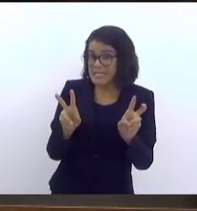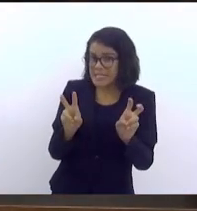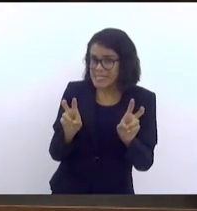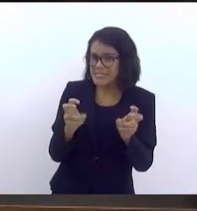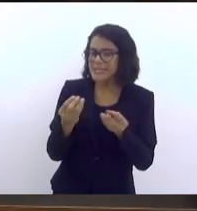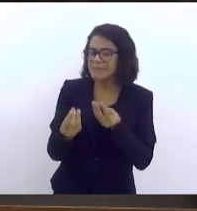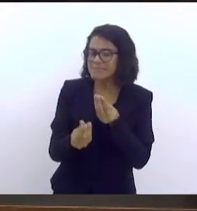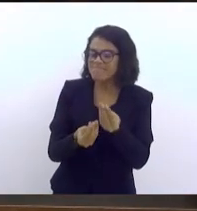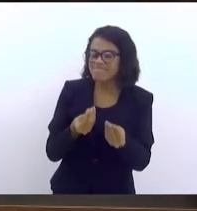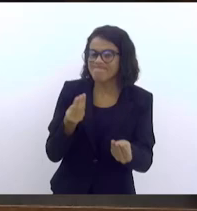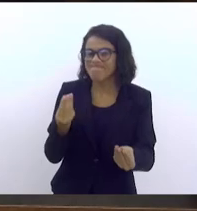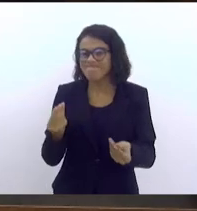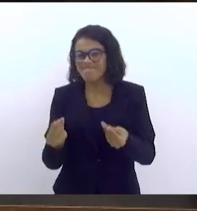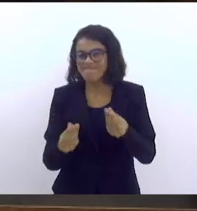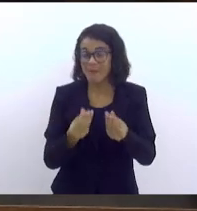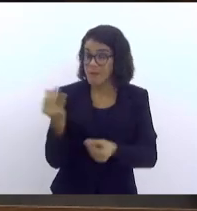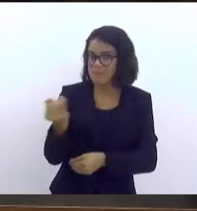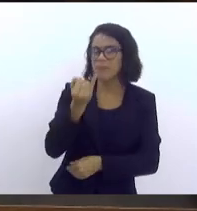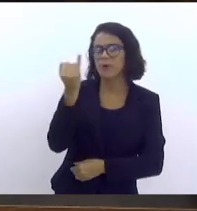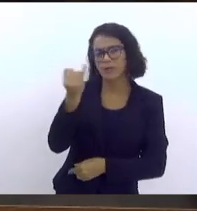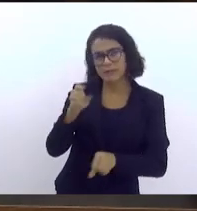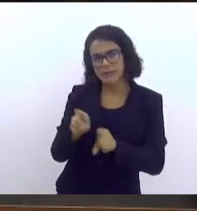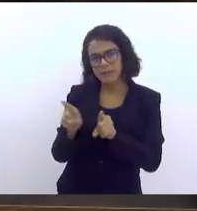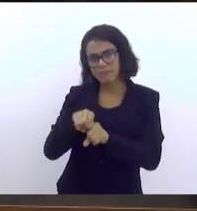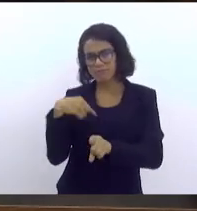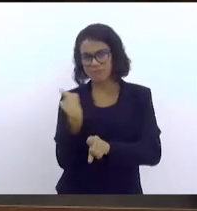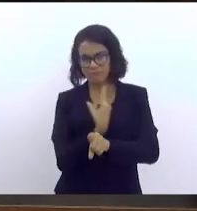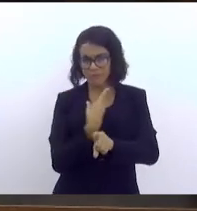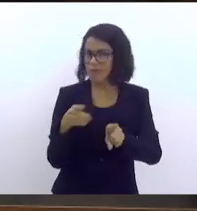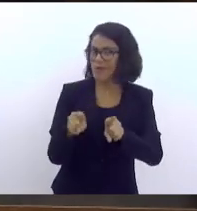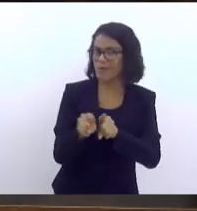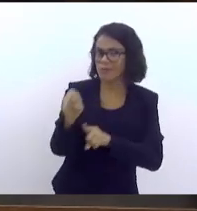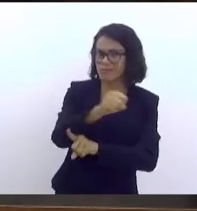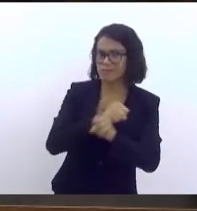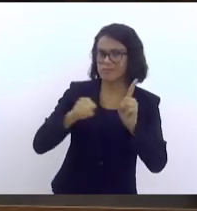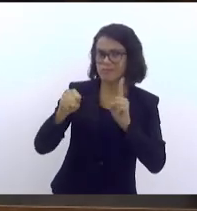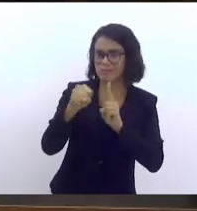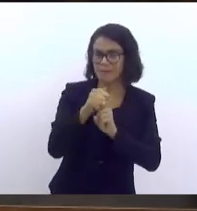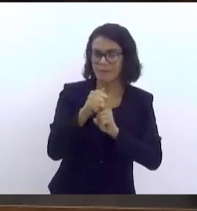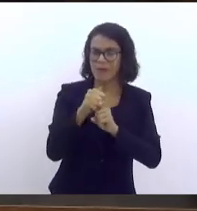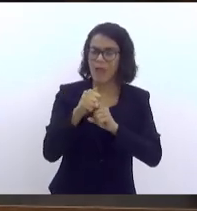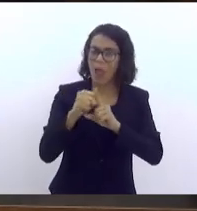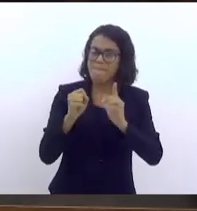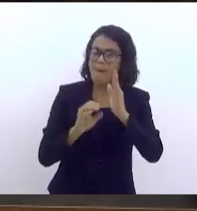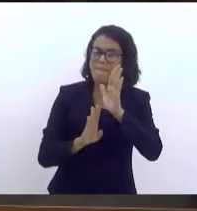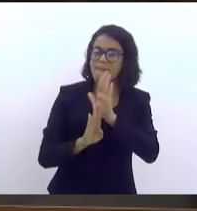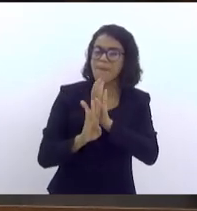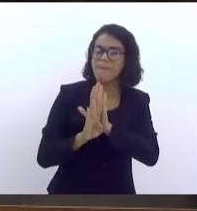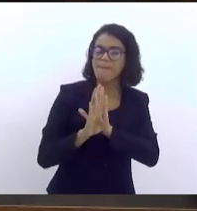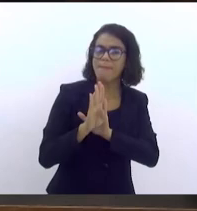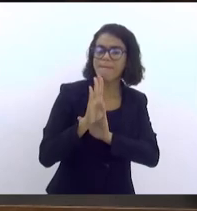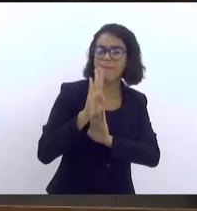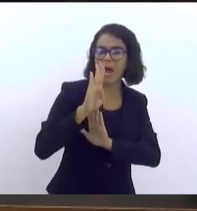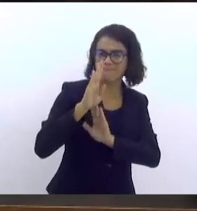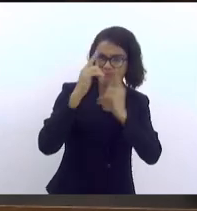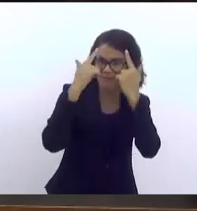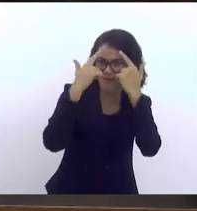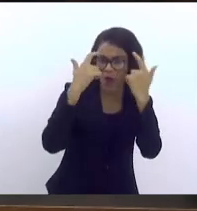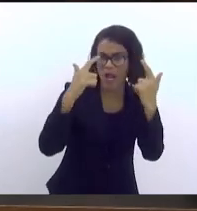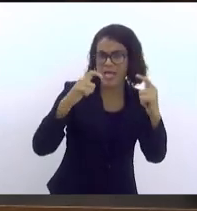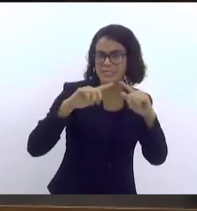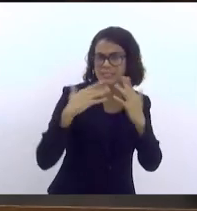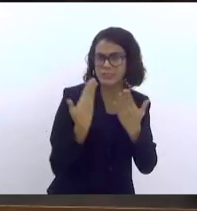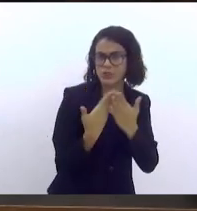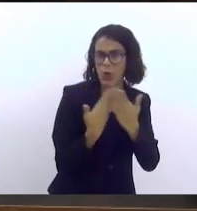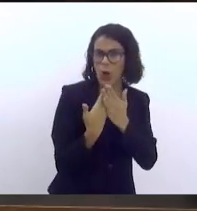é muito sensível é importante para nós e toda a sociedade A Escalada de violência contra a escolas estudantes